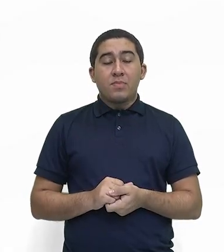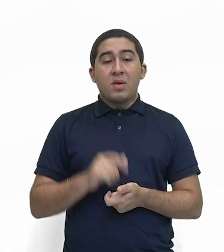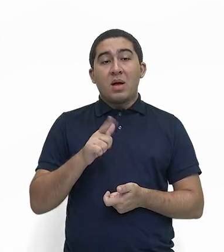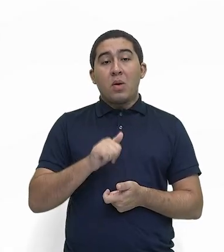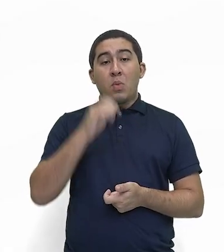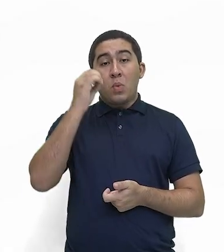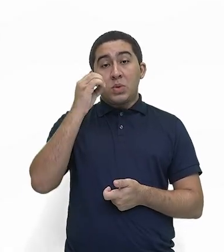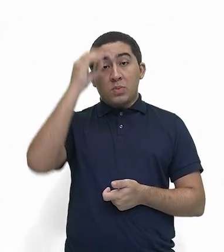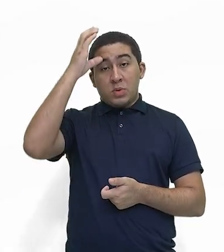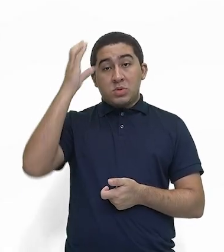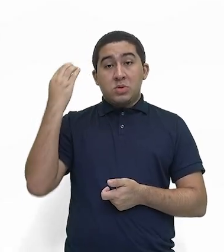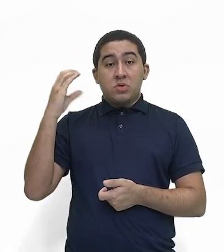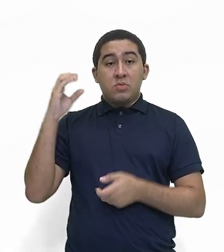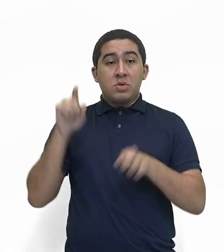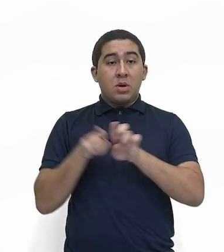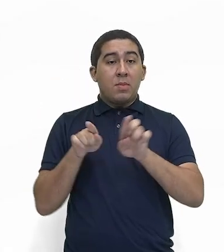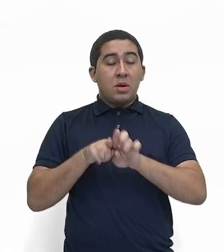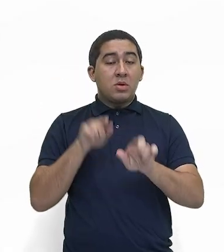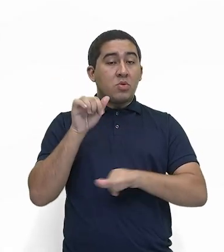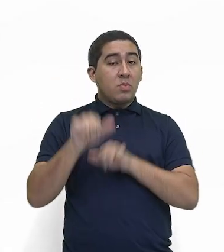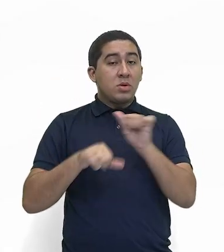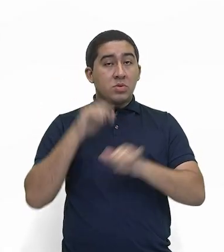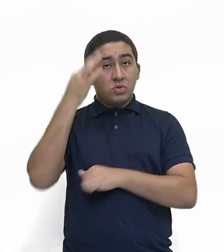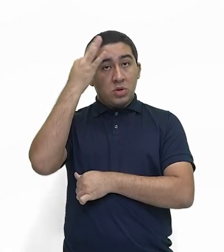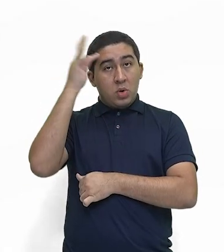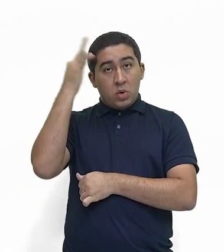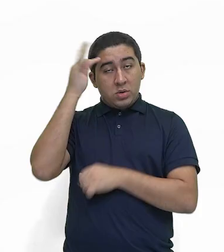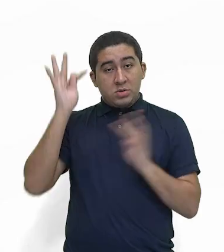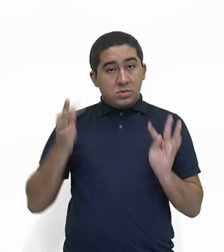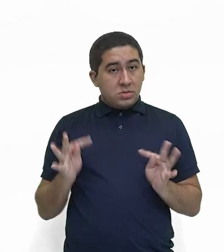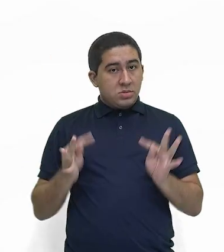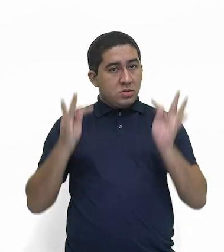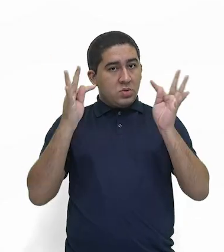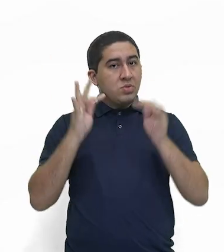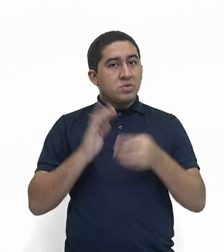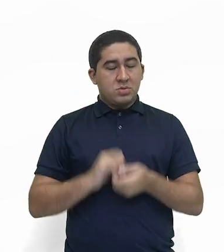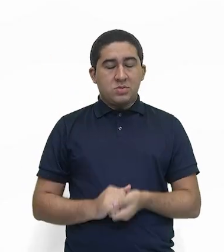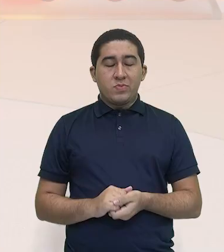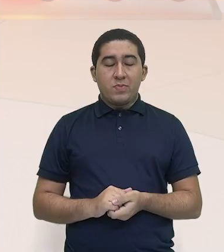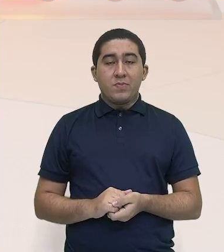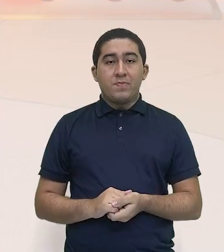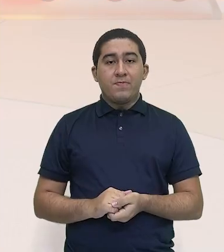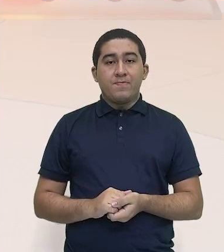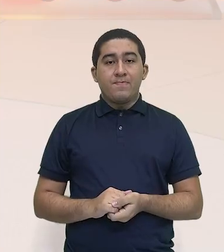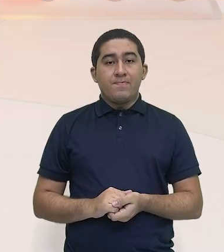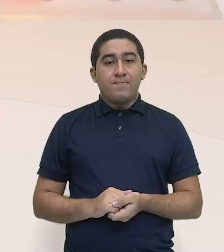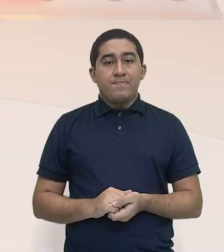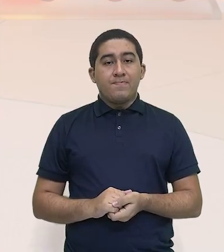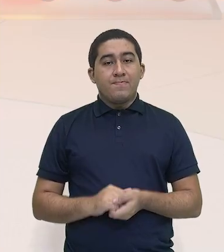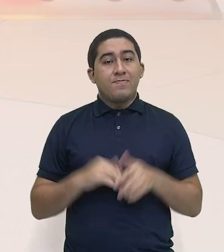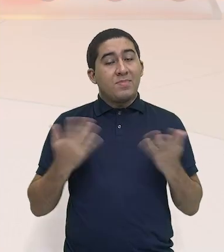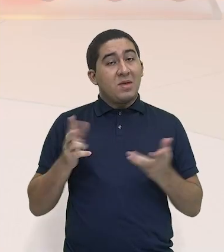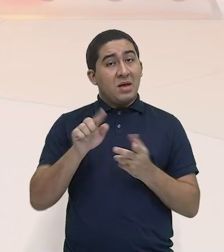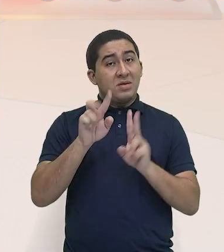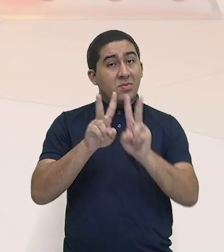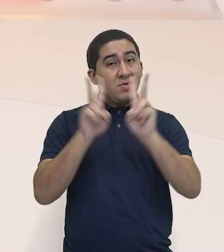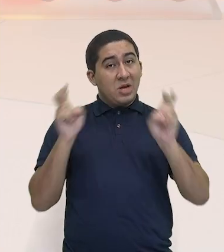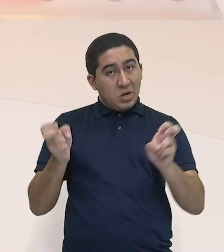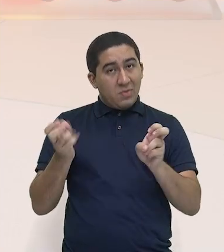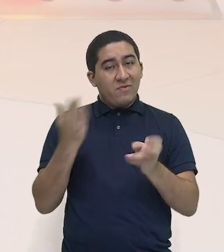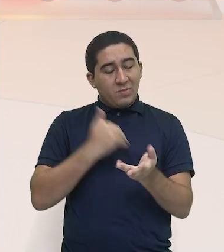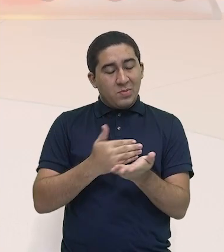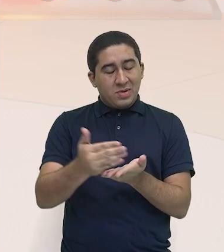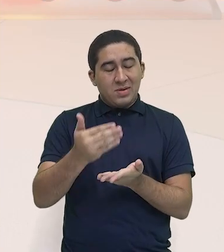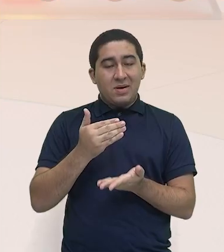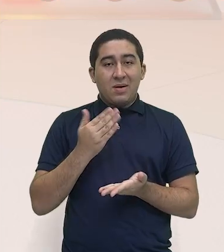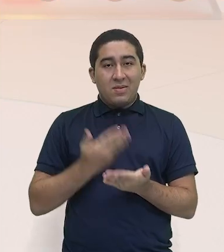o conhecimento científico, suas transformações teóricas e tecnológicas. Esse é o assunto,